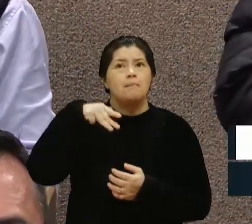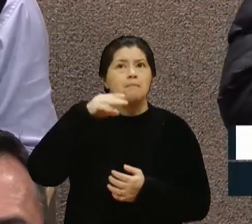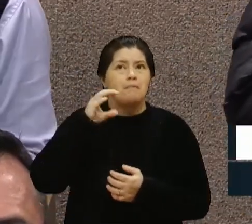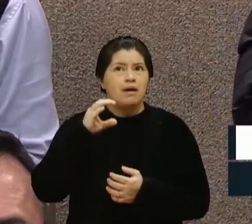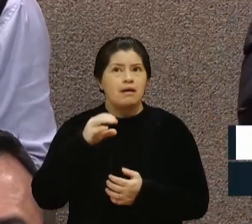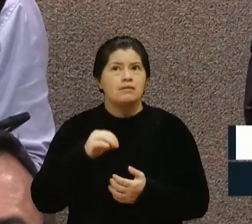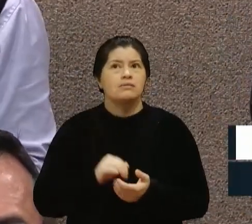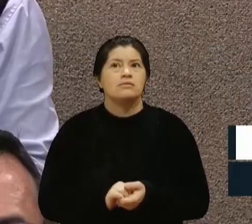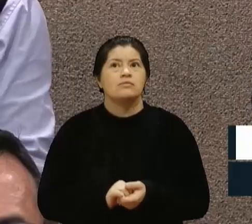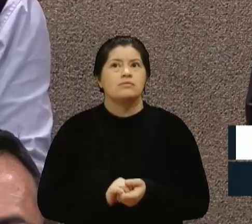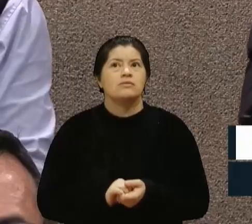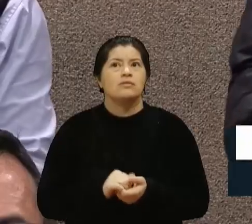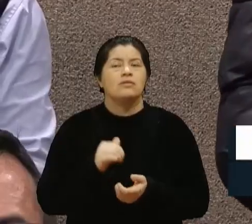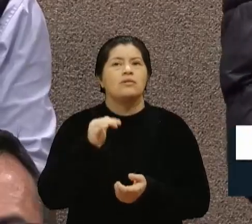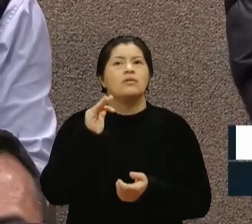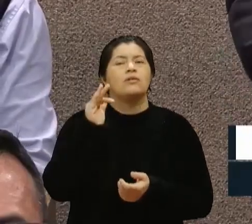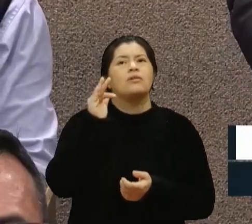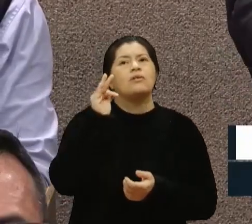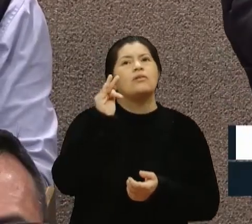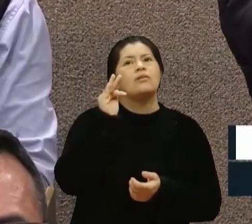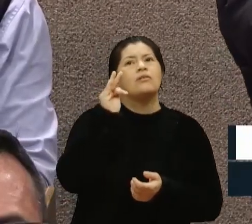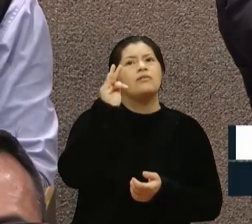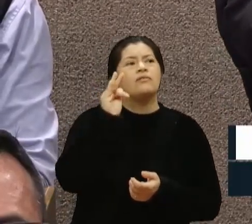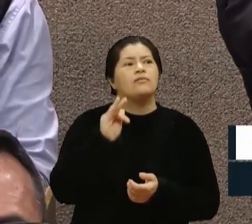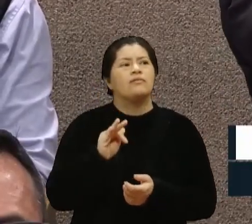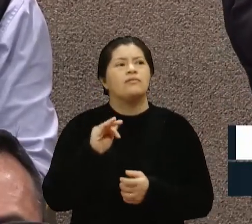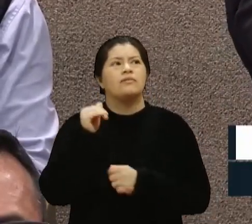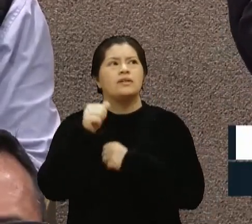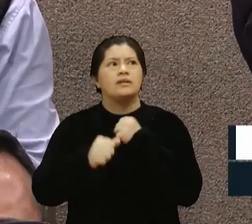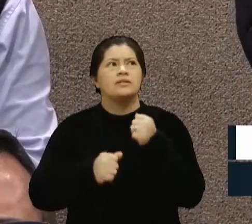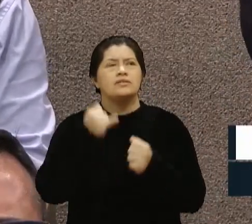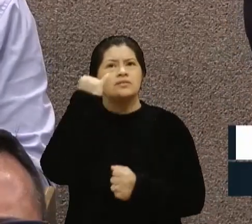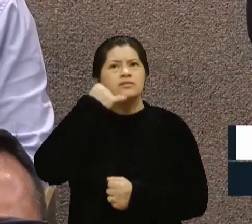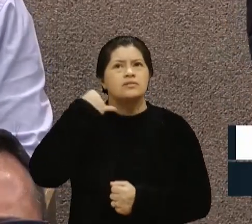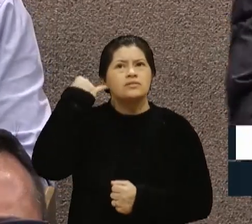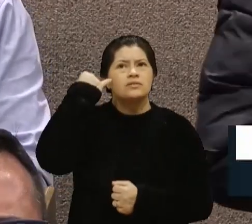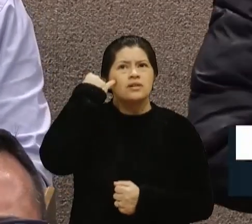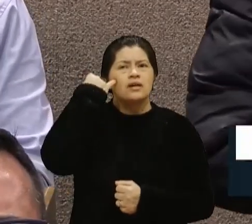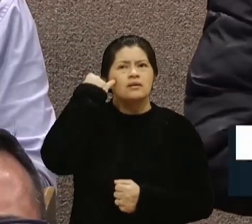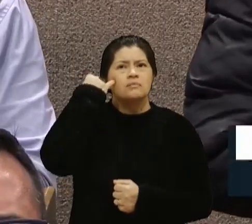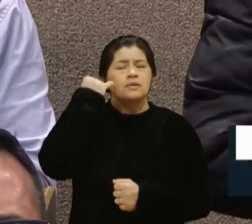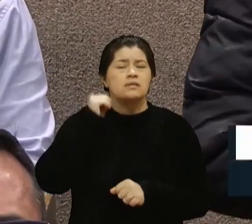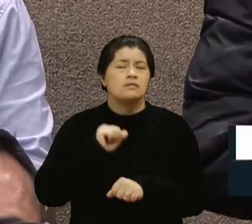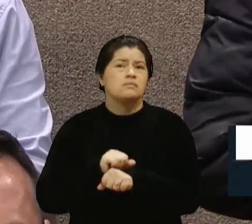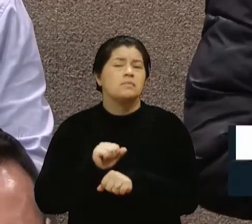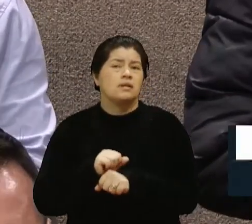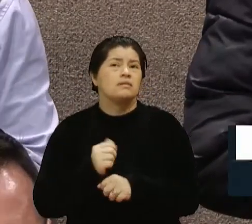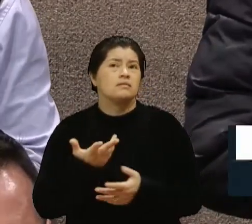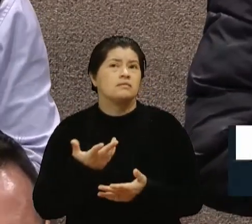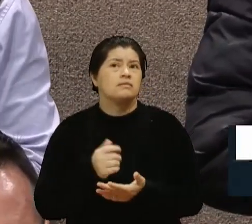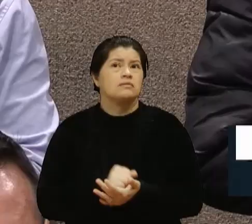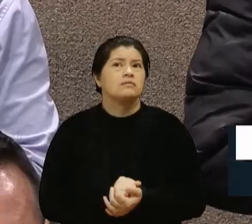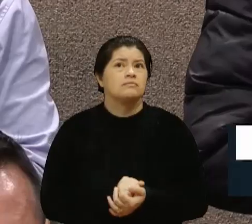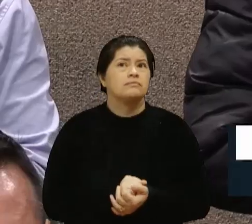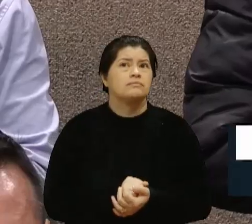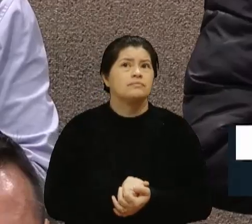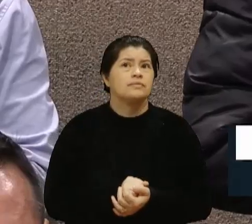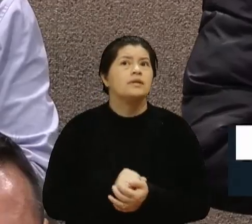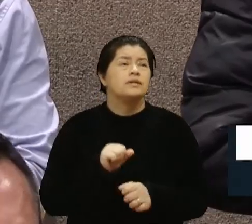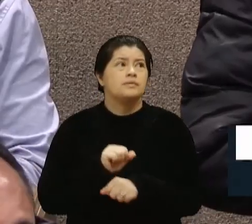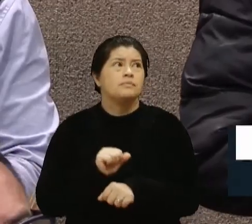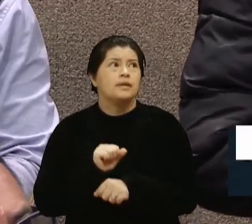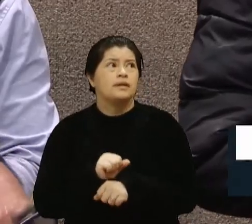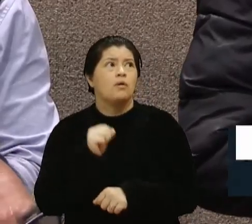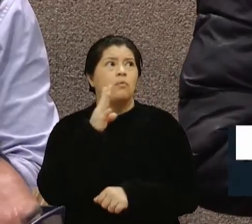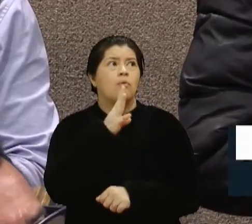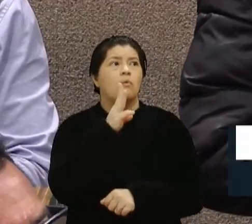março, o Frei Jaime me passou que tem 450 idosos aguardando no Frei Salvador, aguardando morrer alguém.